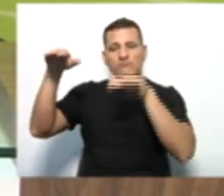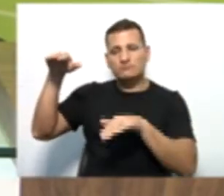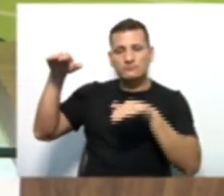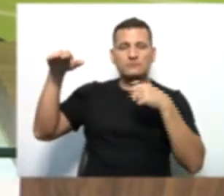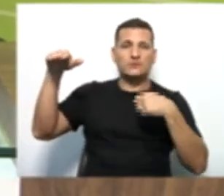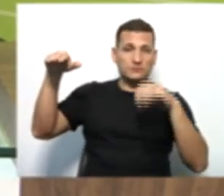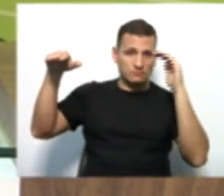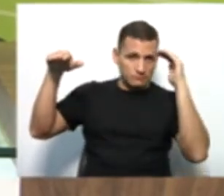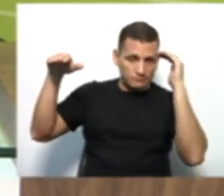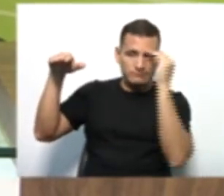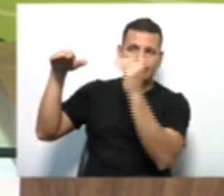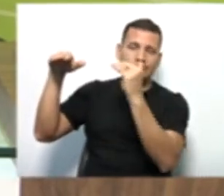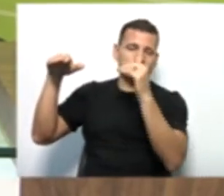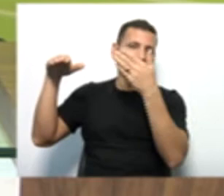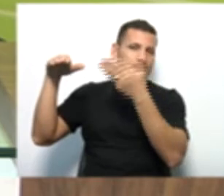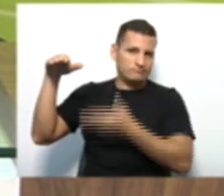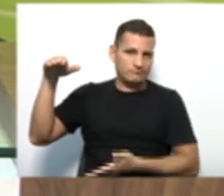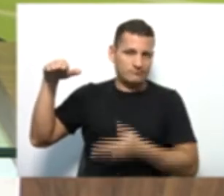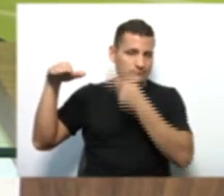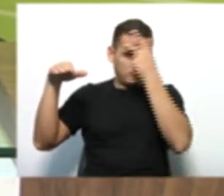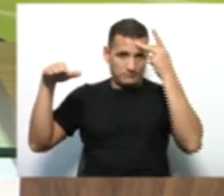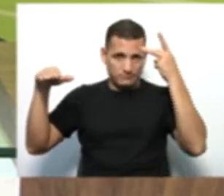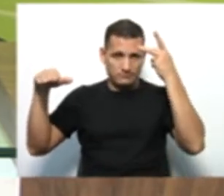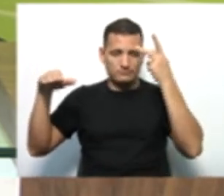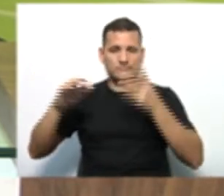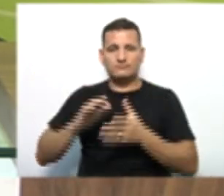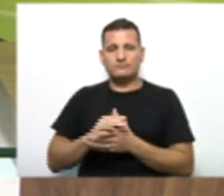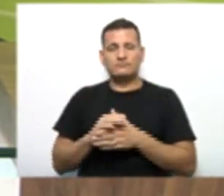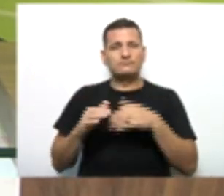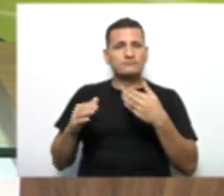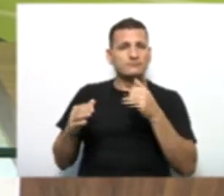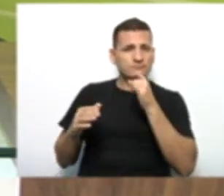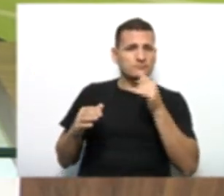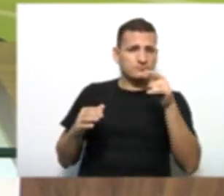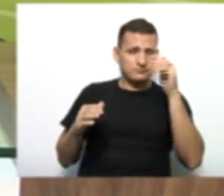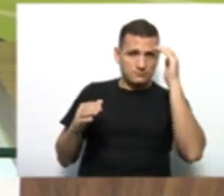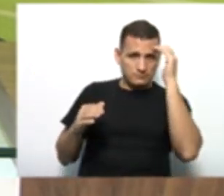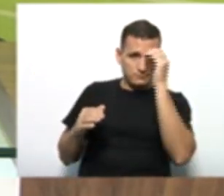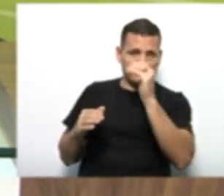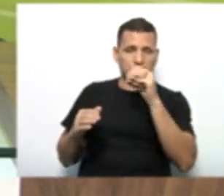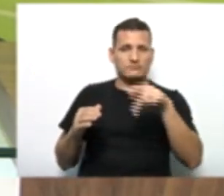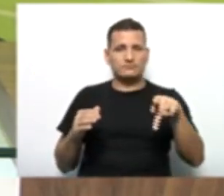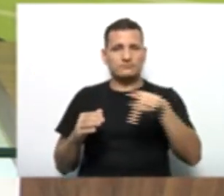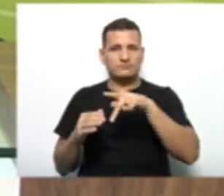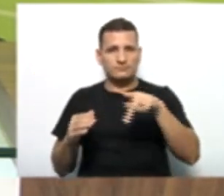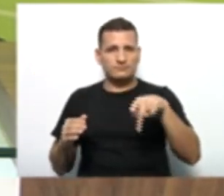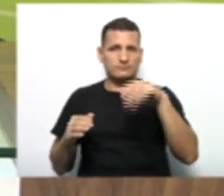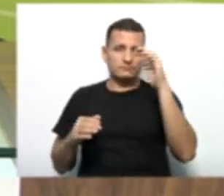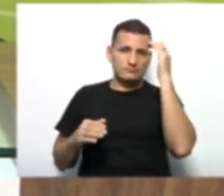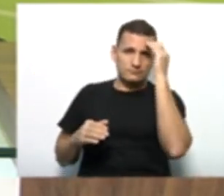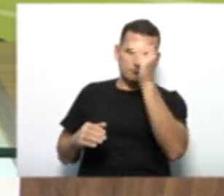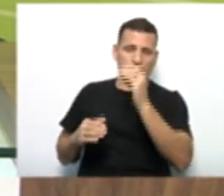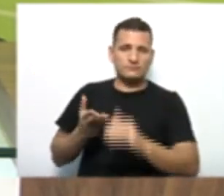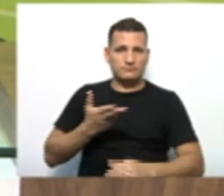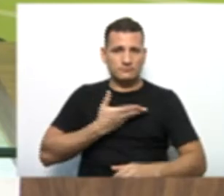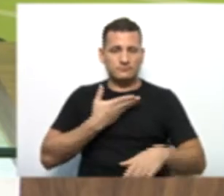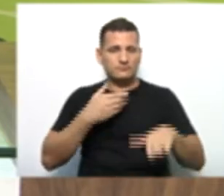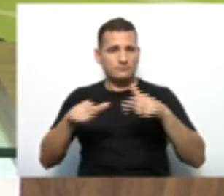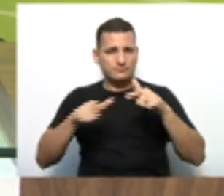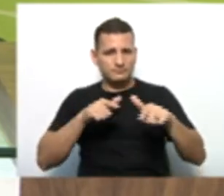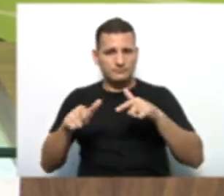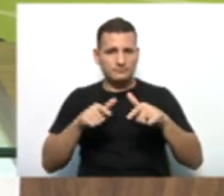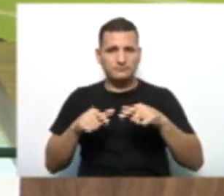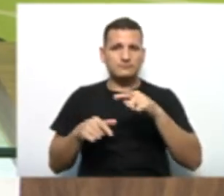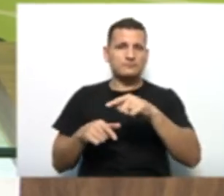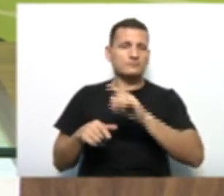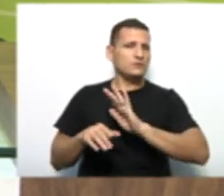respeitar essa pessoa. Então, quando você respeita o professor, quando você respeita o seu colega de trabalho, isso não é